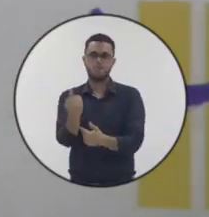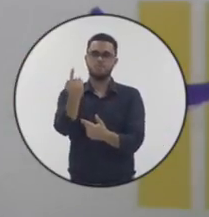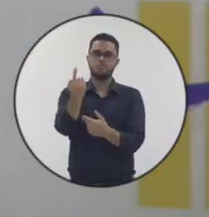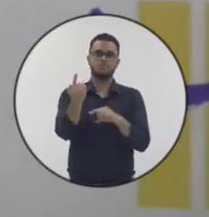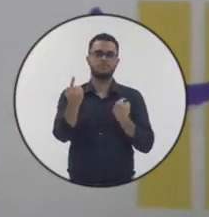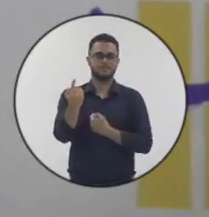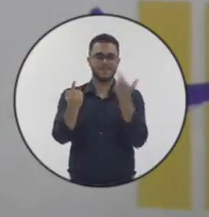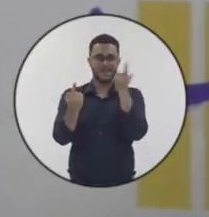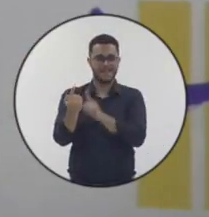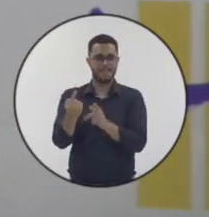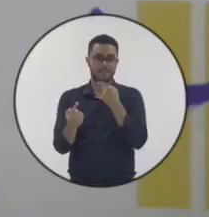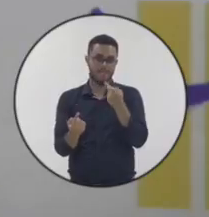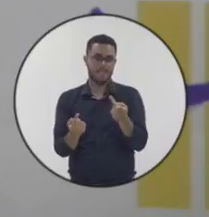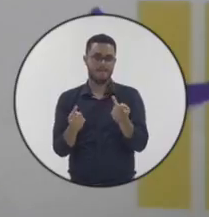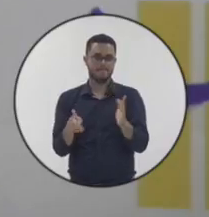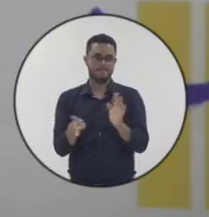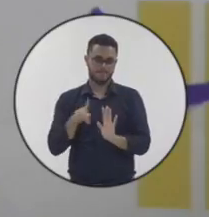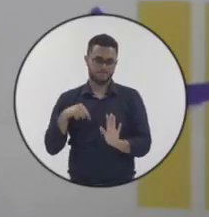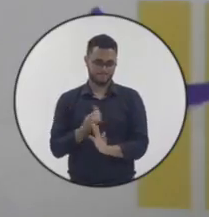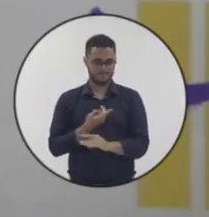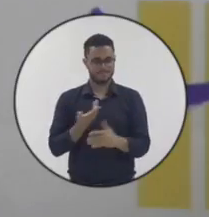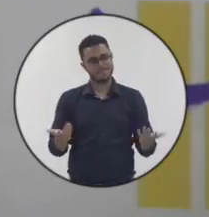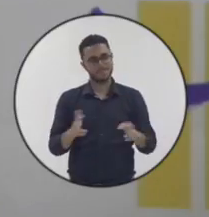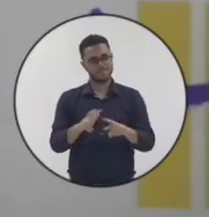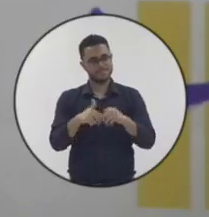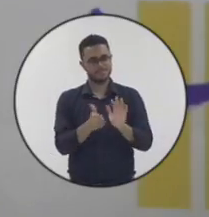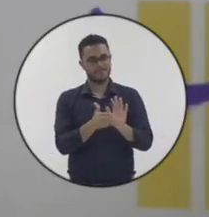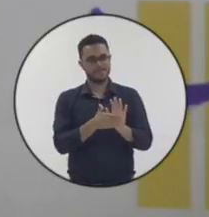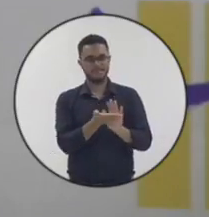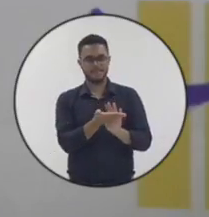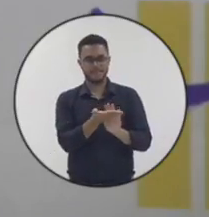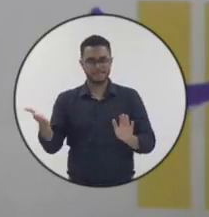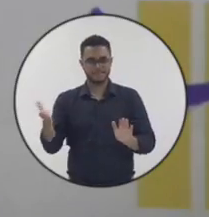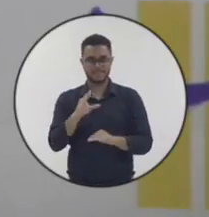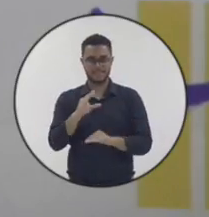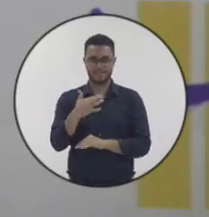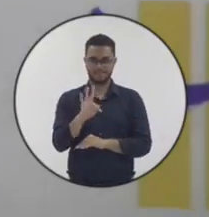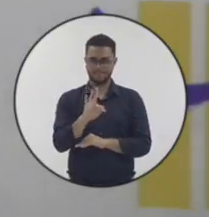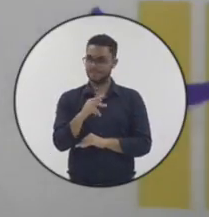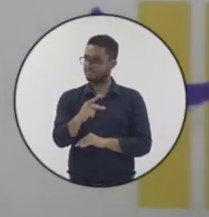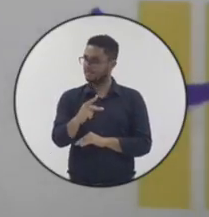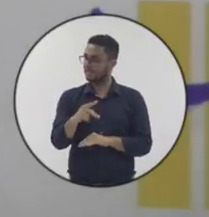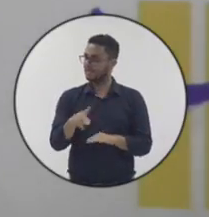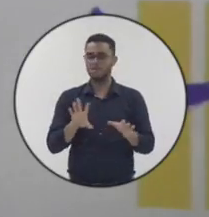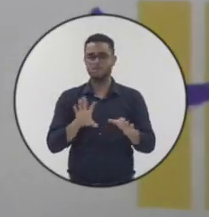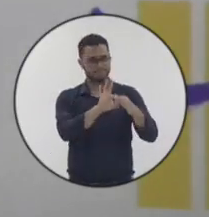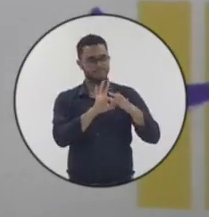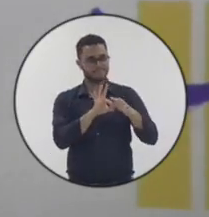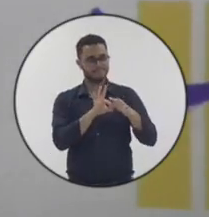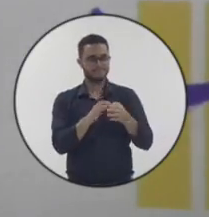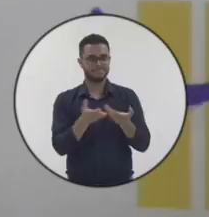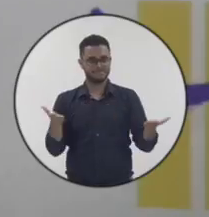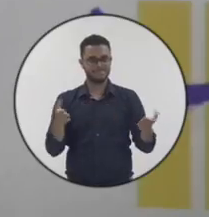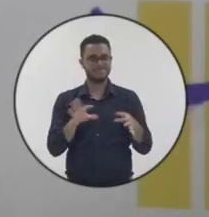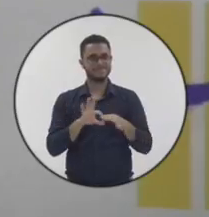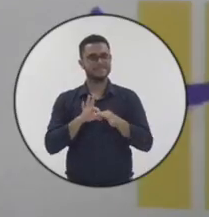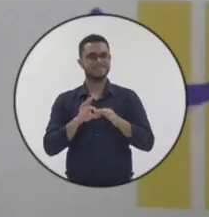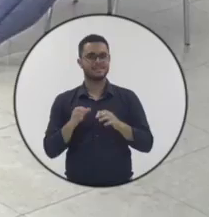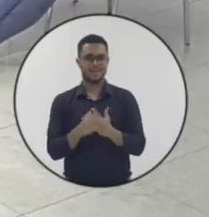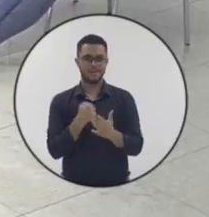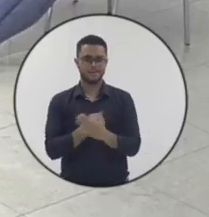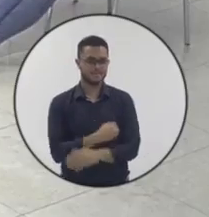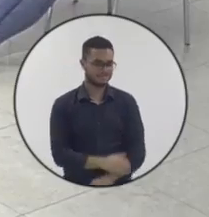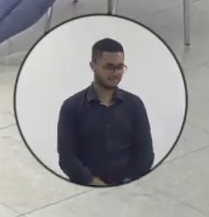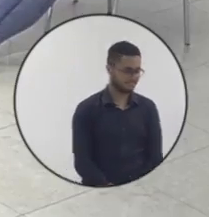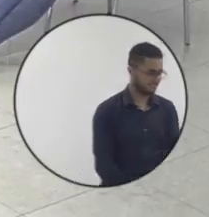consegue falar por nós próprias. Então, parabéns, Conselho Federal de Psicologia, e estamos juntos aí na luta. Obrigada.